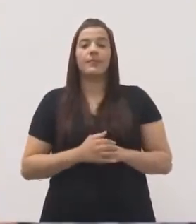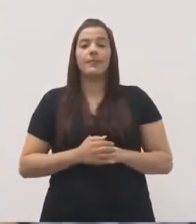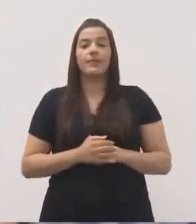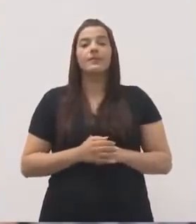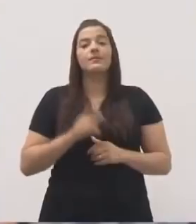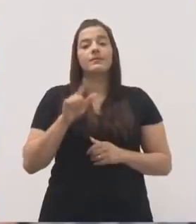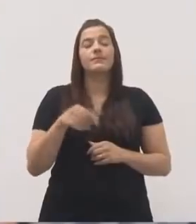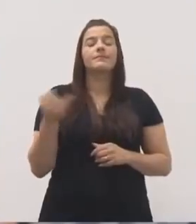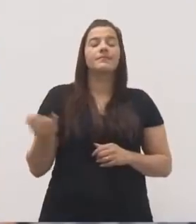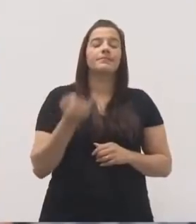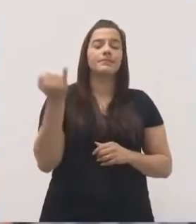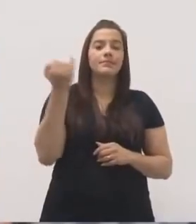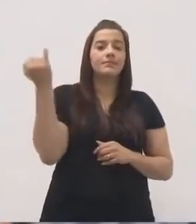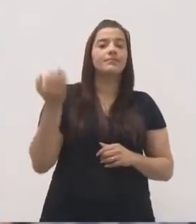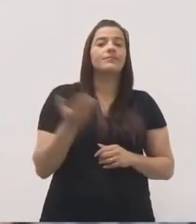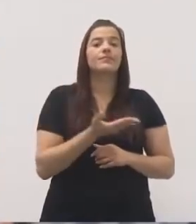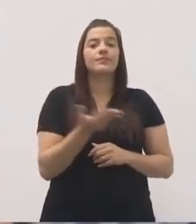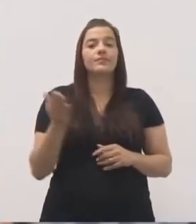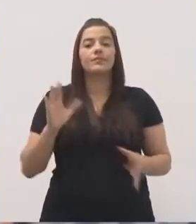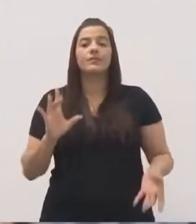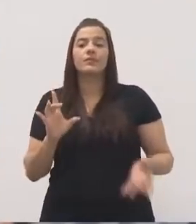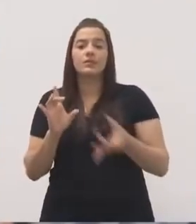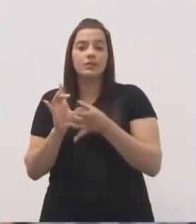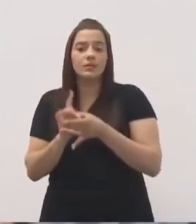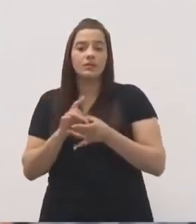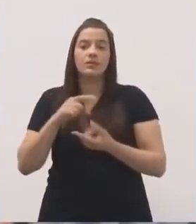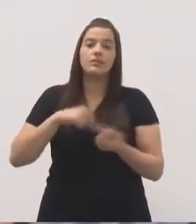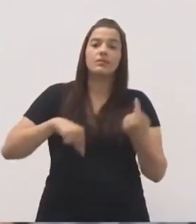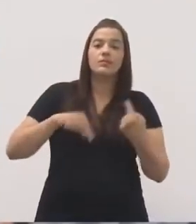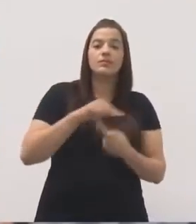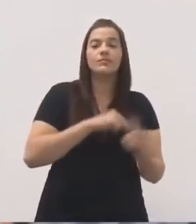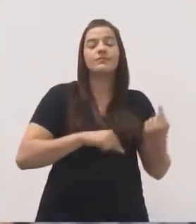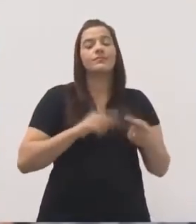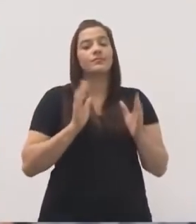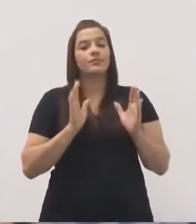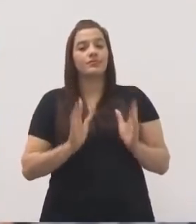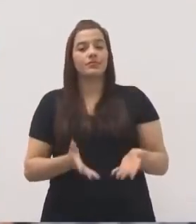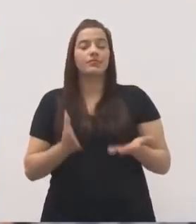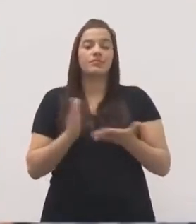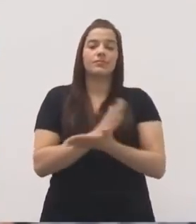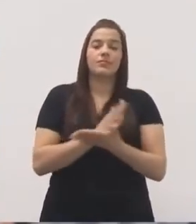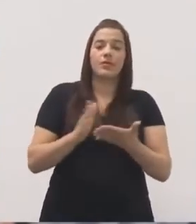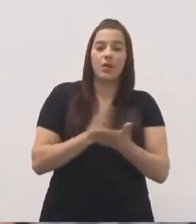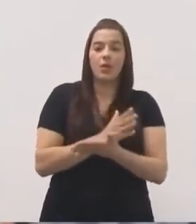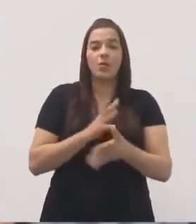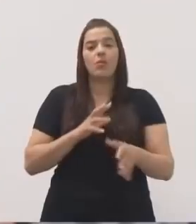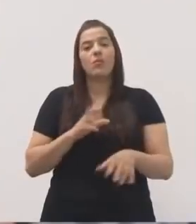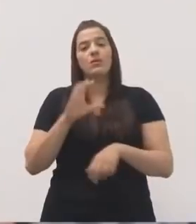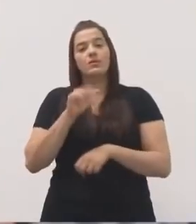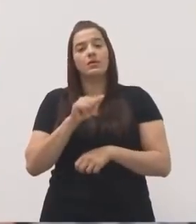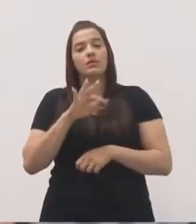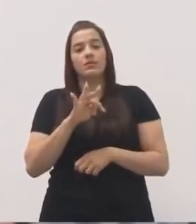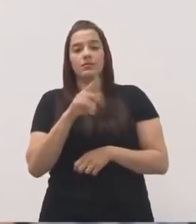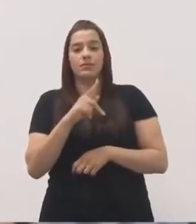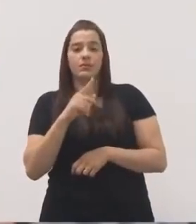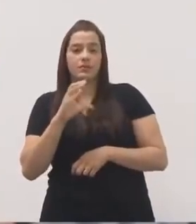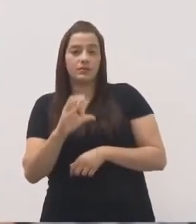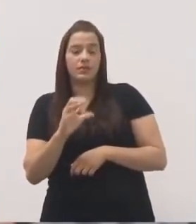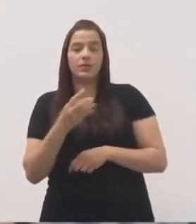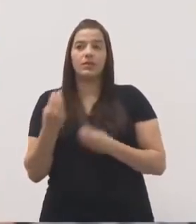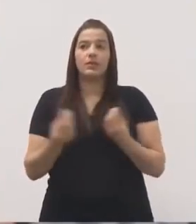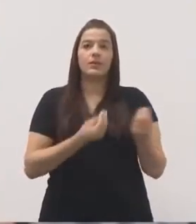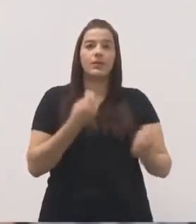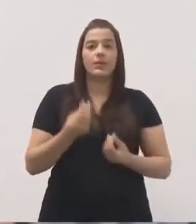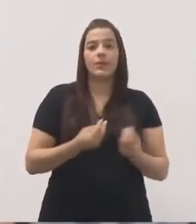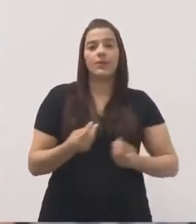muito importante a gente ter essa correlação. Vocês já tiveram algumas formações em relação a como